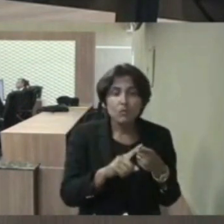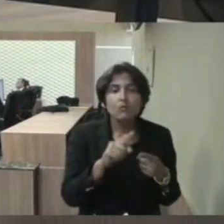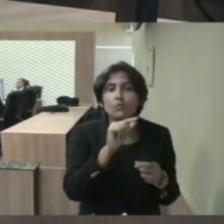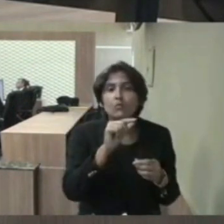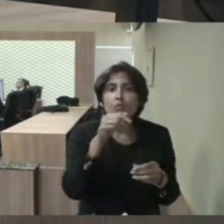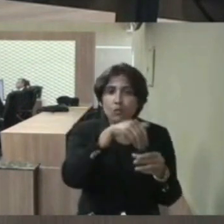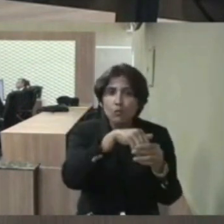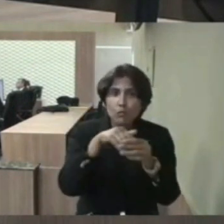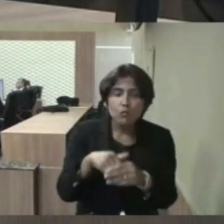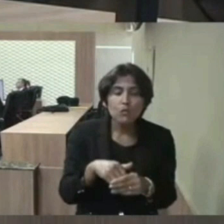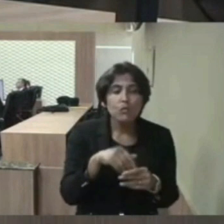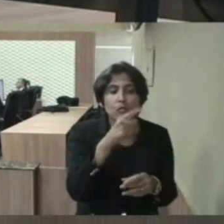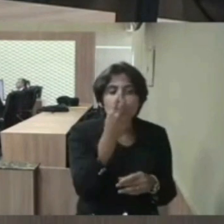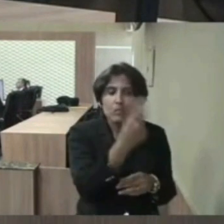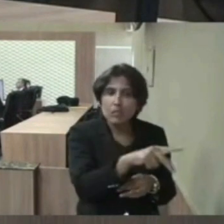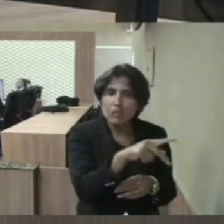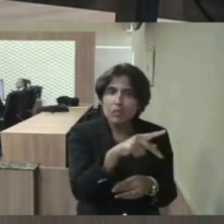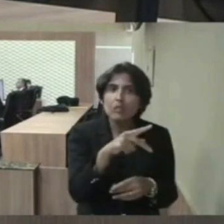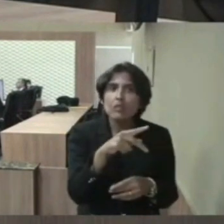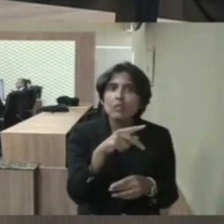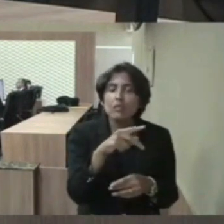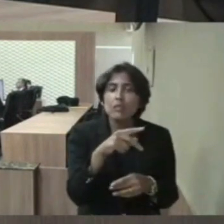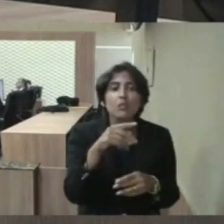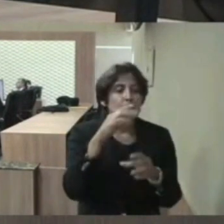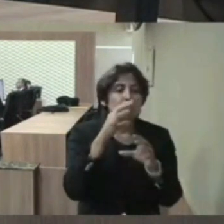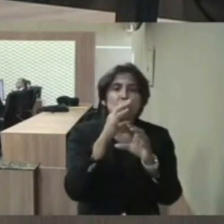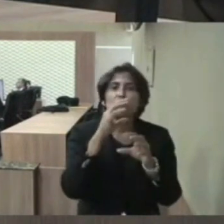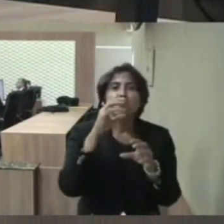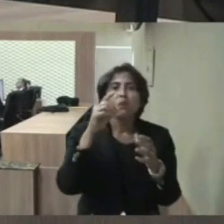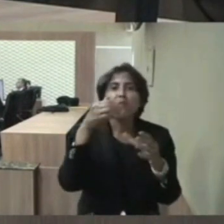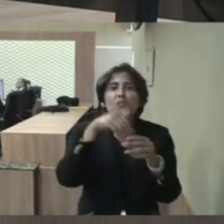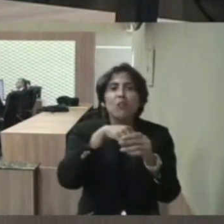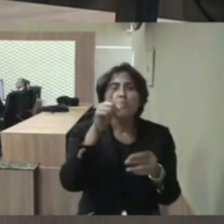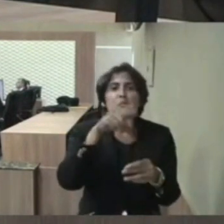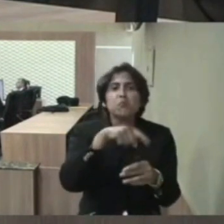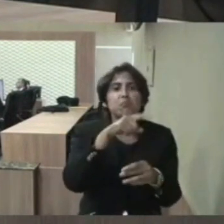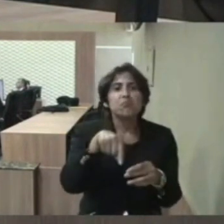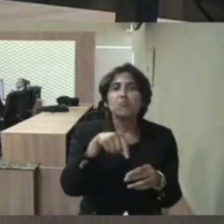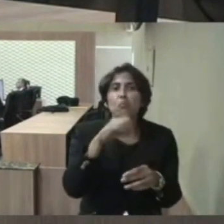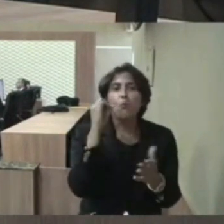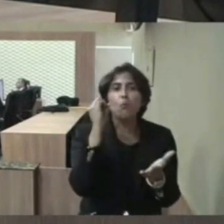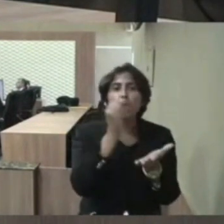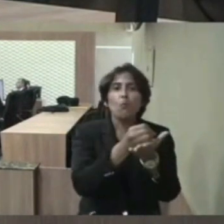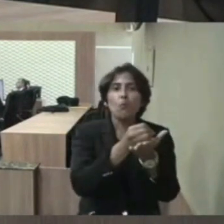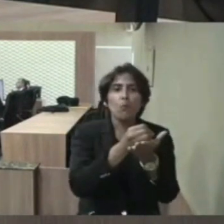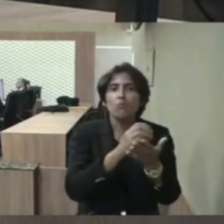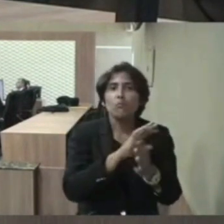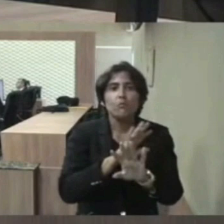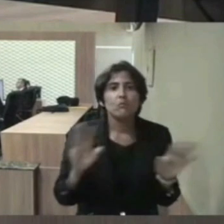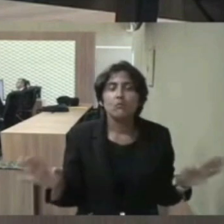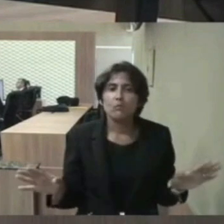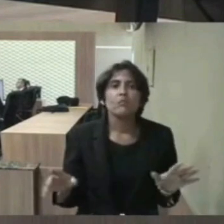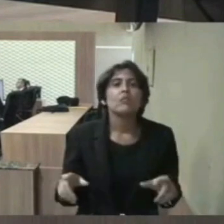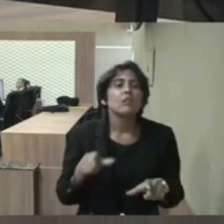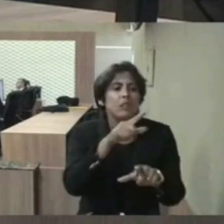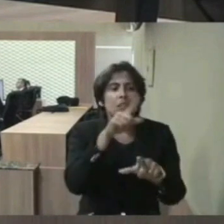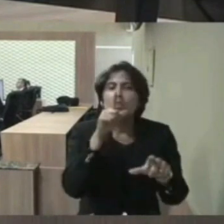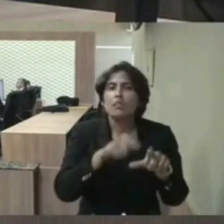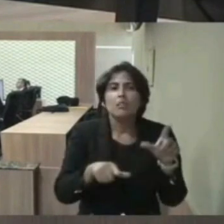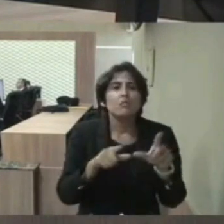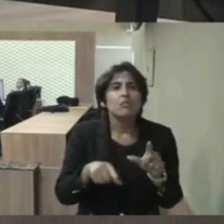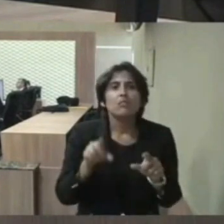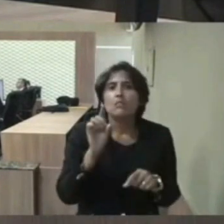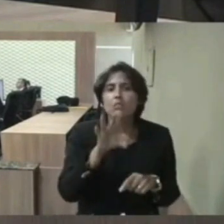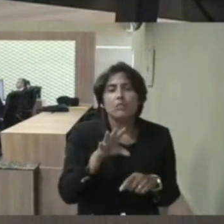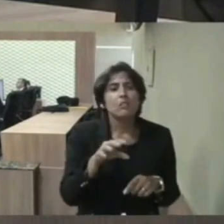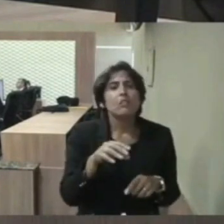dos votos, devendo os votos recebidos pelo candidato serem considerados nulos, não se admitindo em seu cômputo para a legenda, nem para a formação